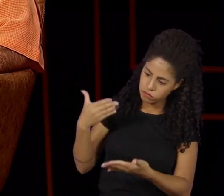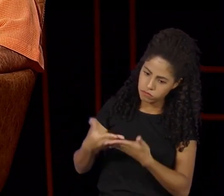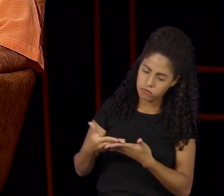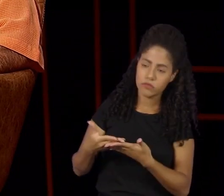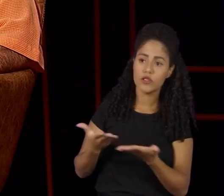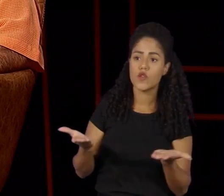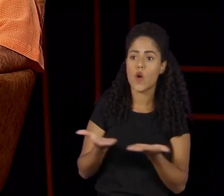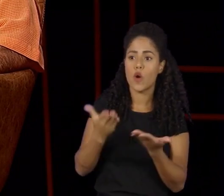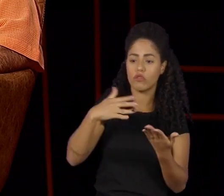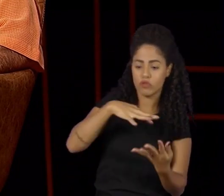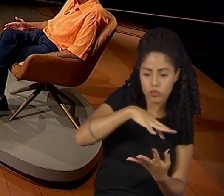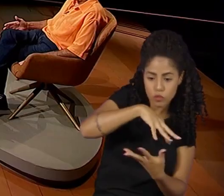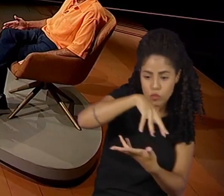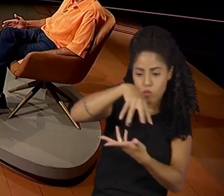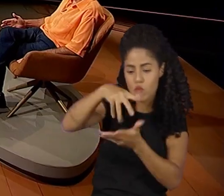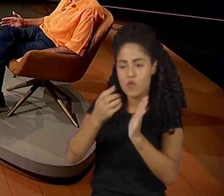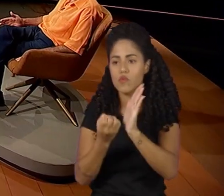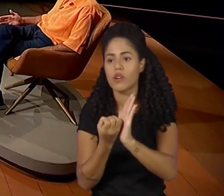me confesso muito,